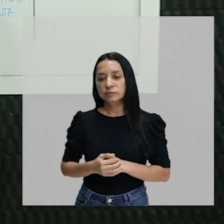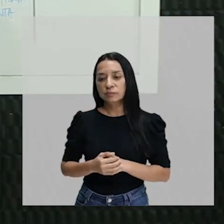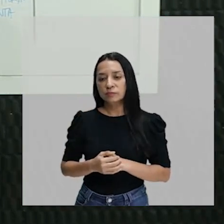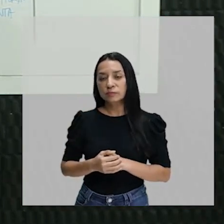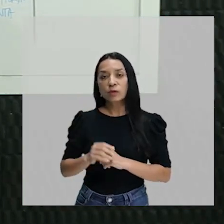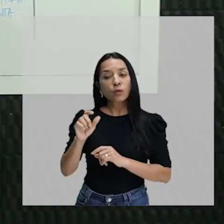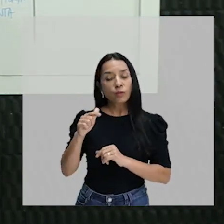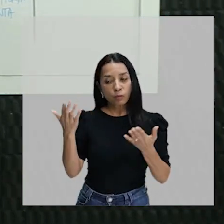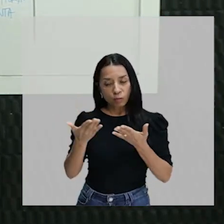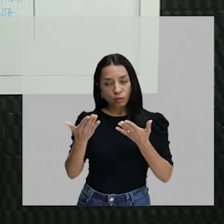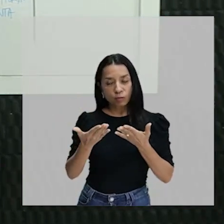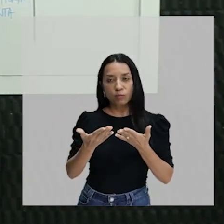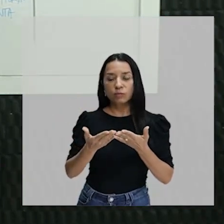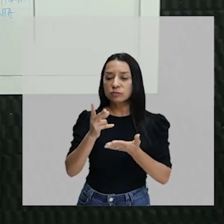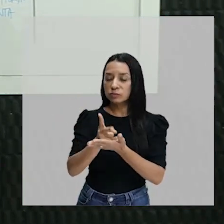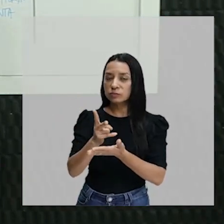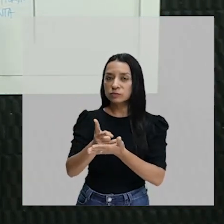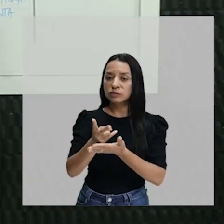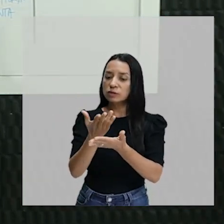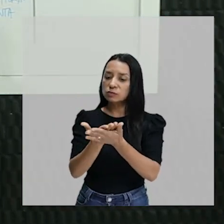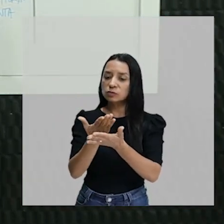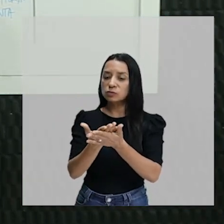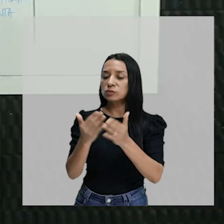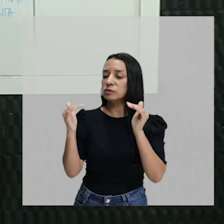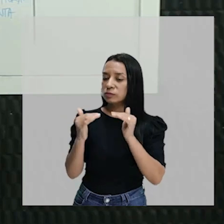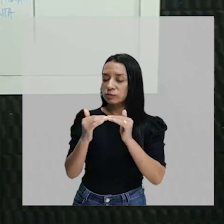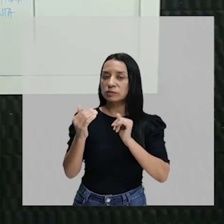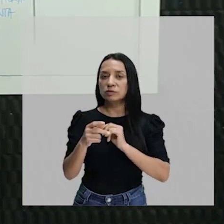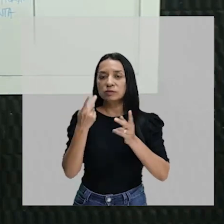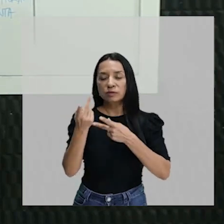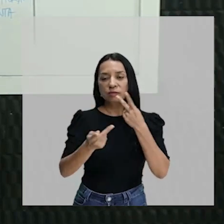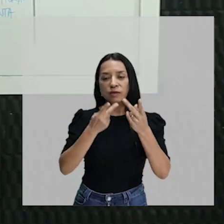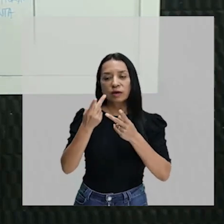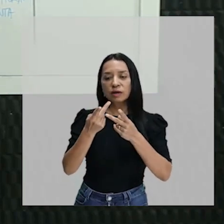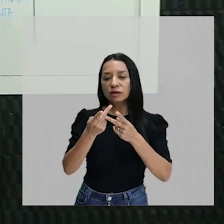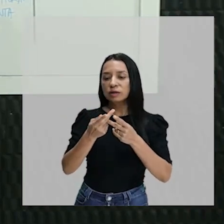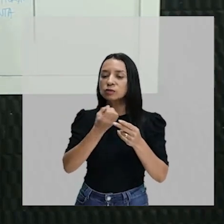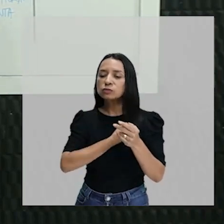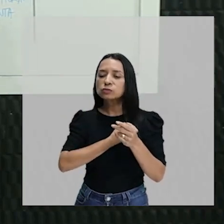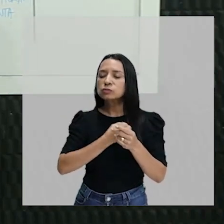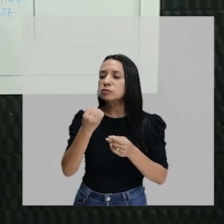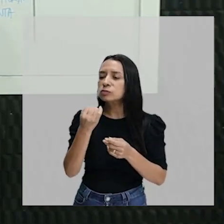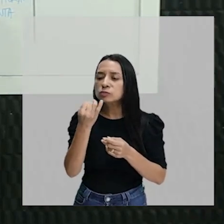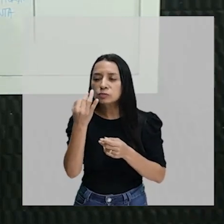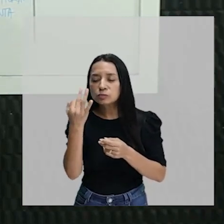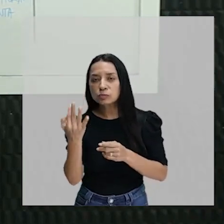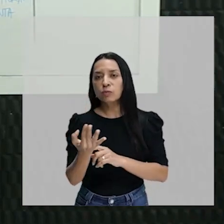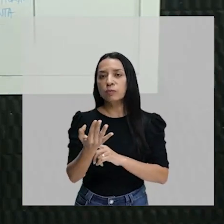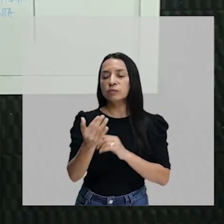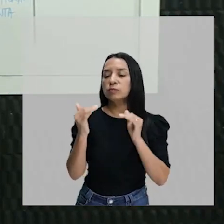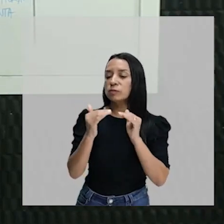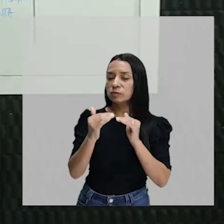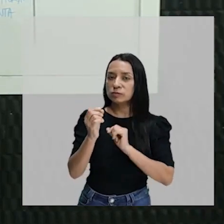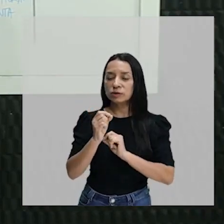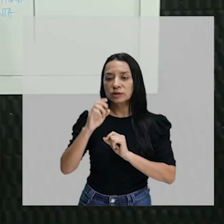e hoje a gente vai dar continuidade das proporções falando de grandezas proporcionais tá